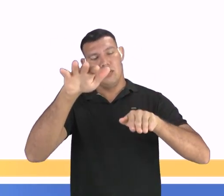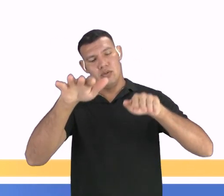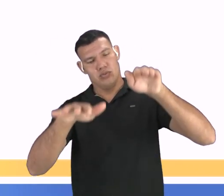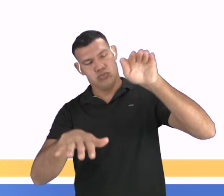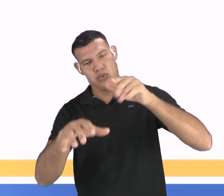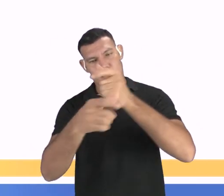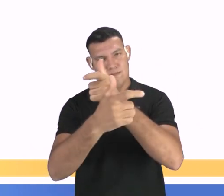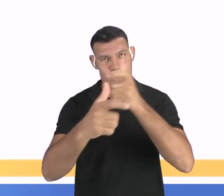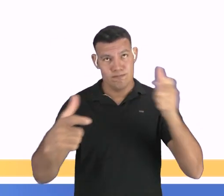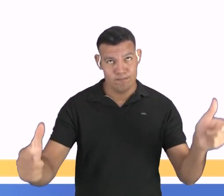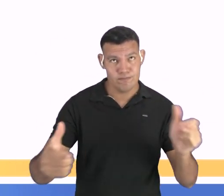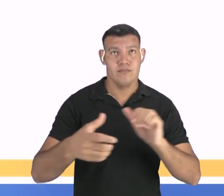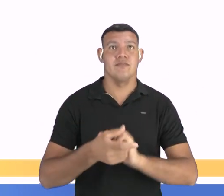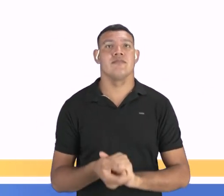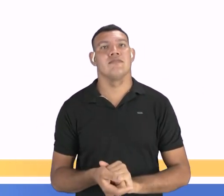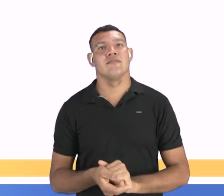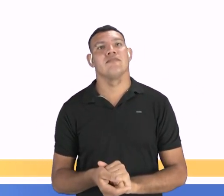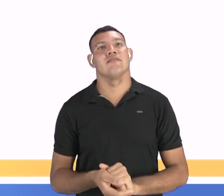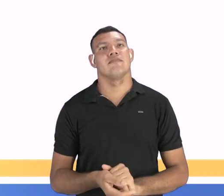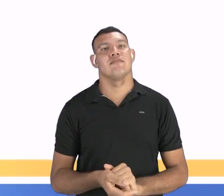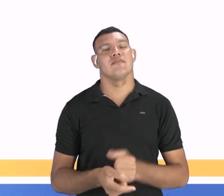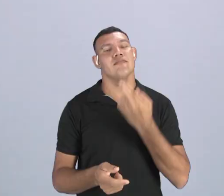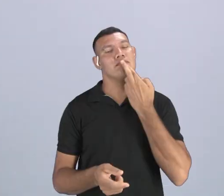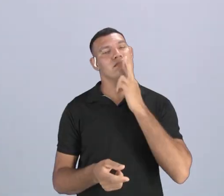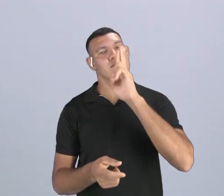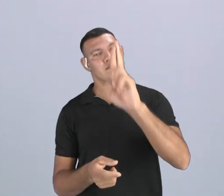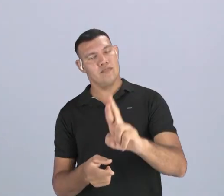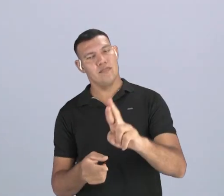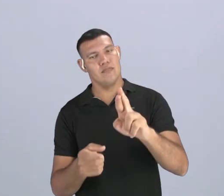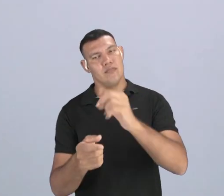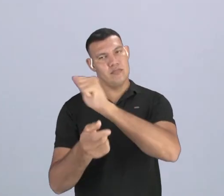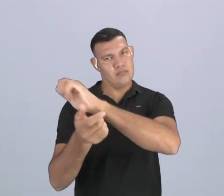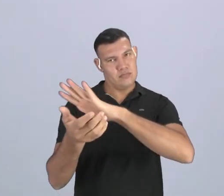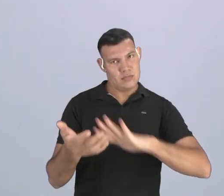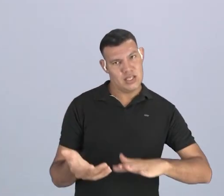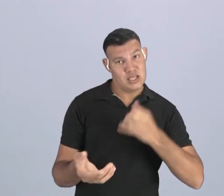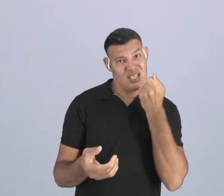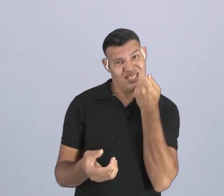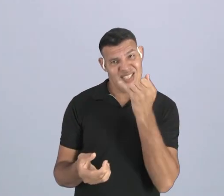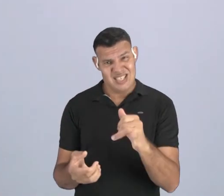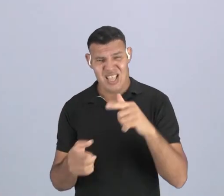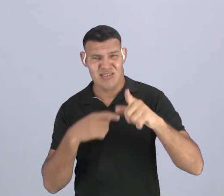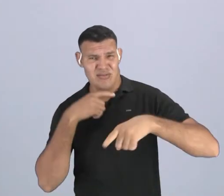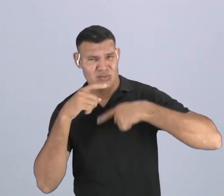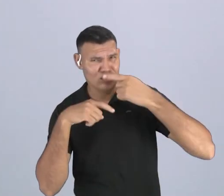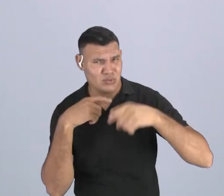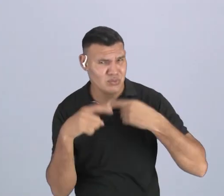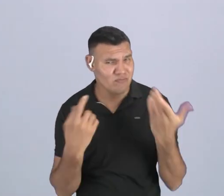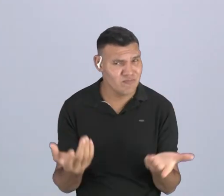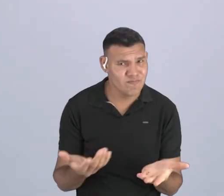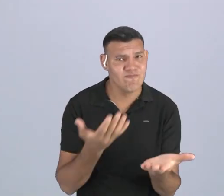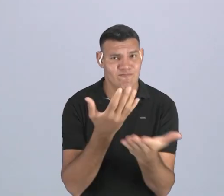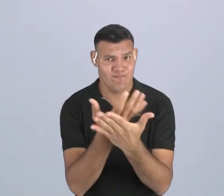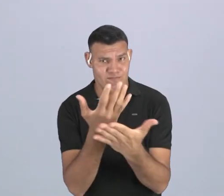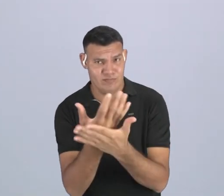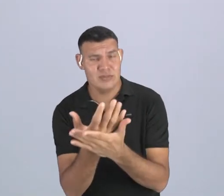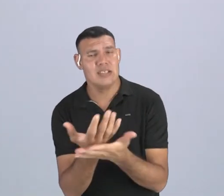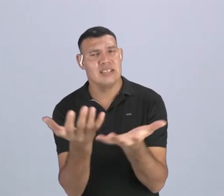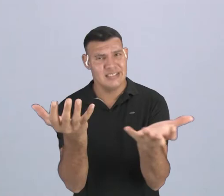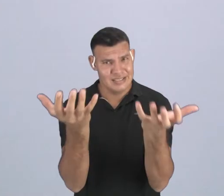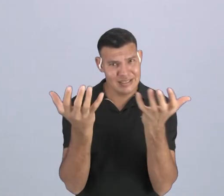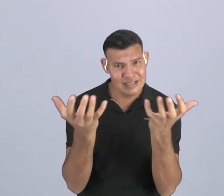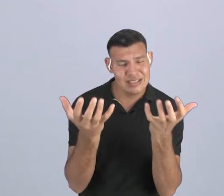entre duas grandezas através da resolução de exercícios. Então, se você ficou com dúvida ainda nessa aula, você